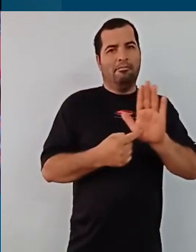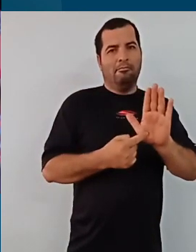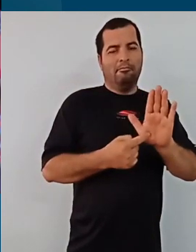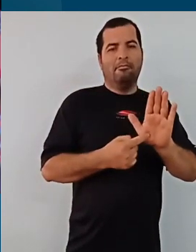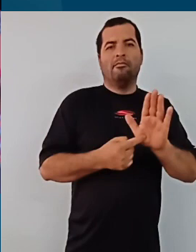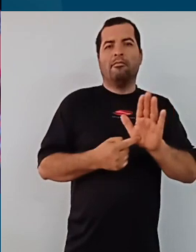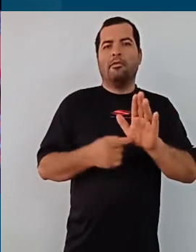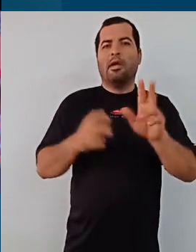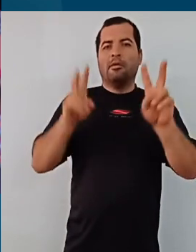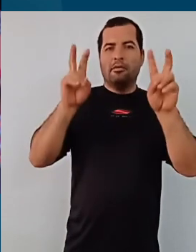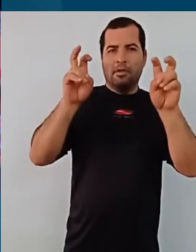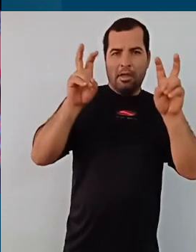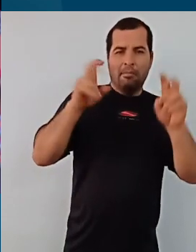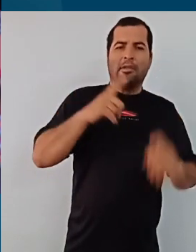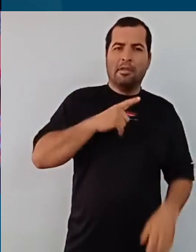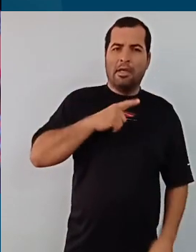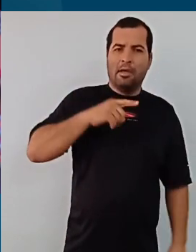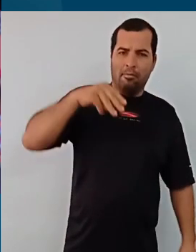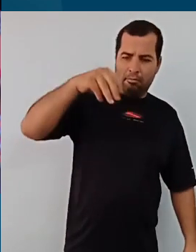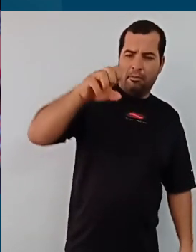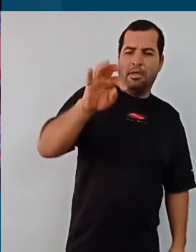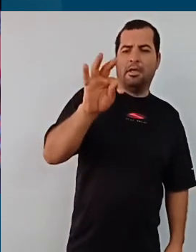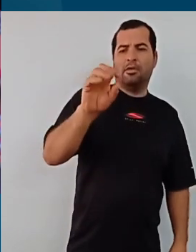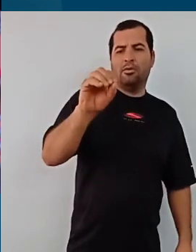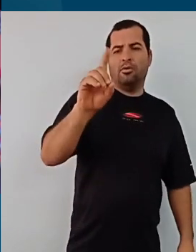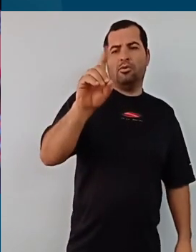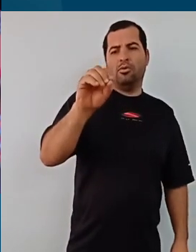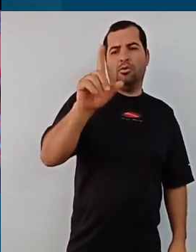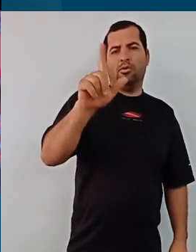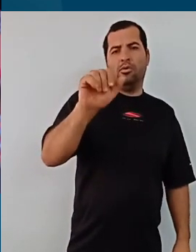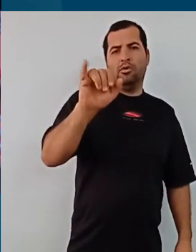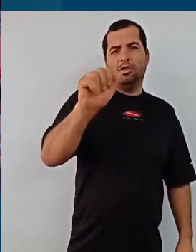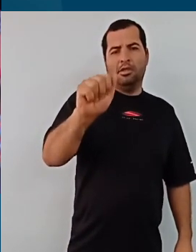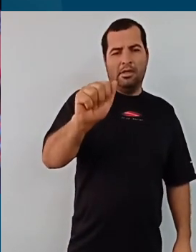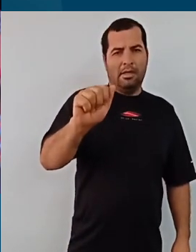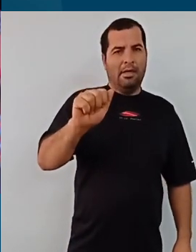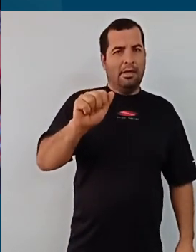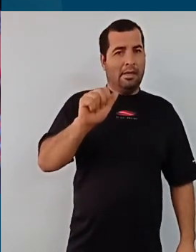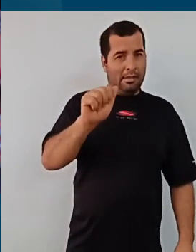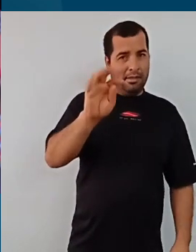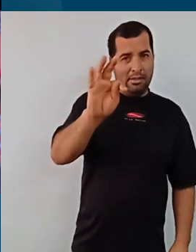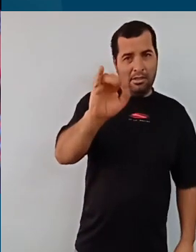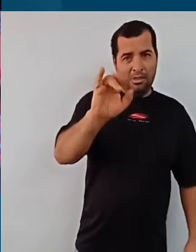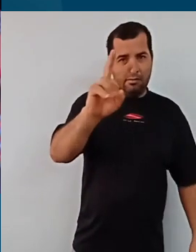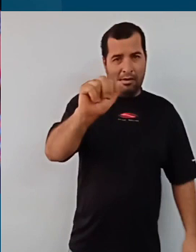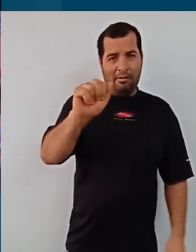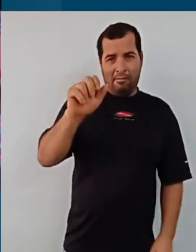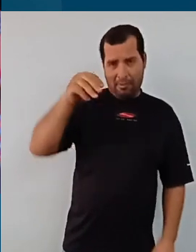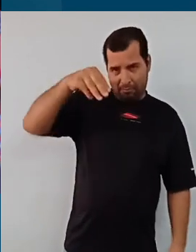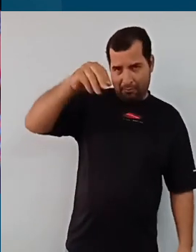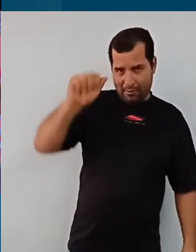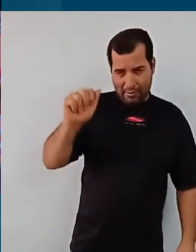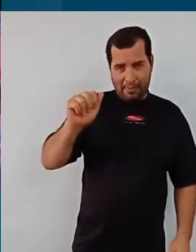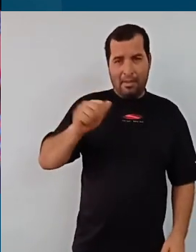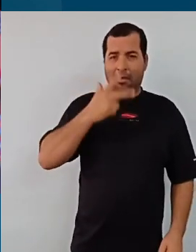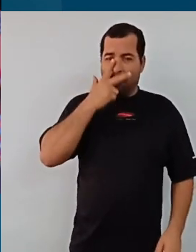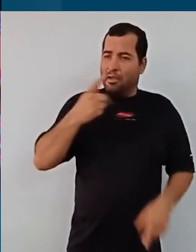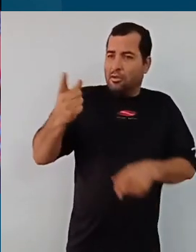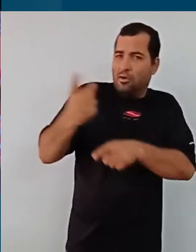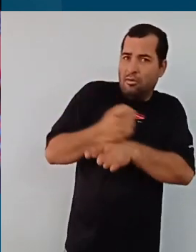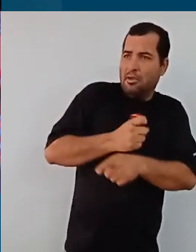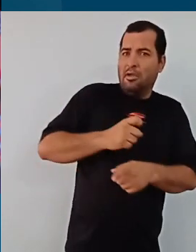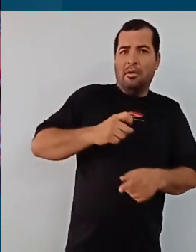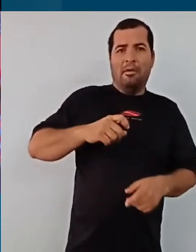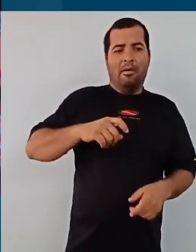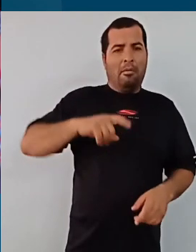se fala realmente muito em metodologia ativa hoje como sendo, né, a descoberta realmente do século, e a gente